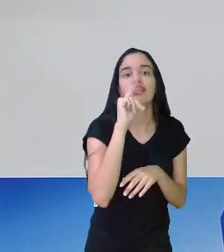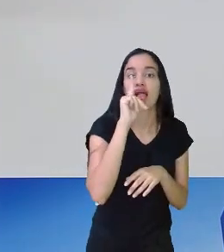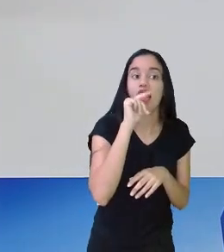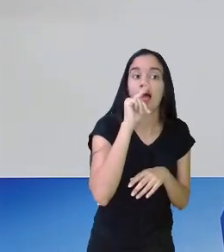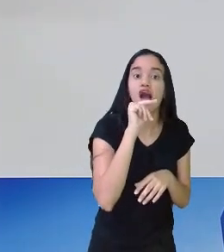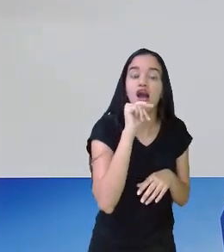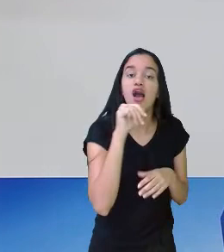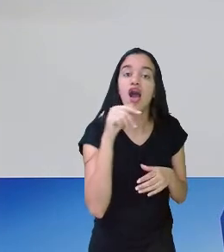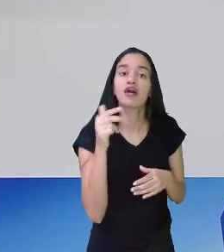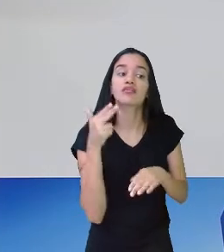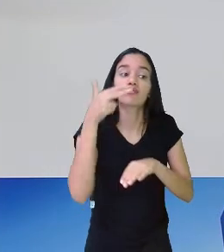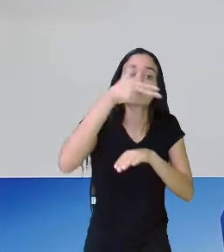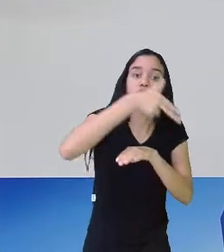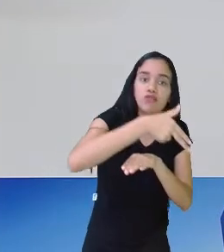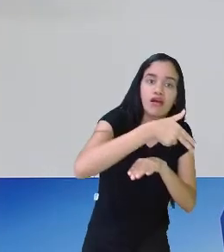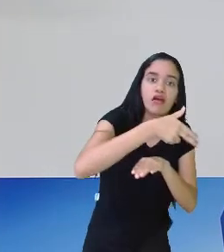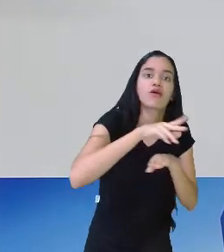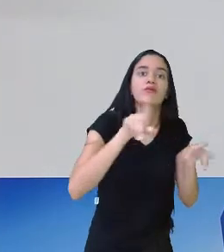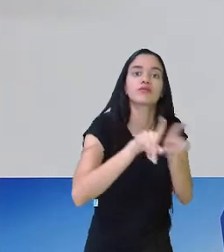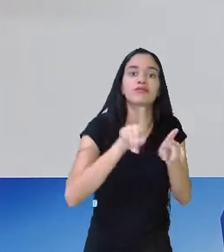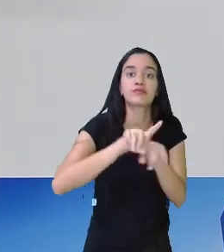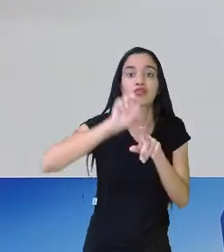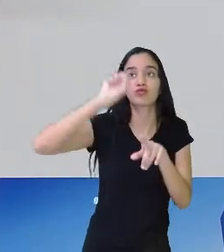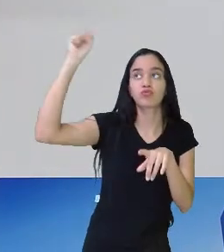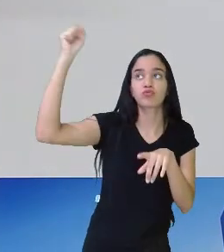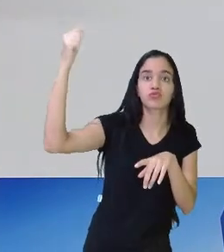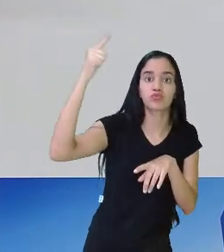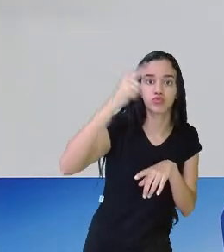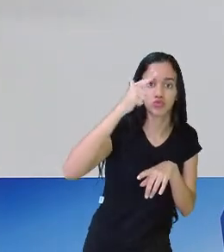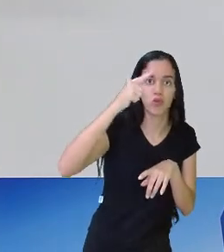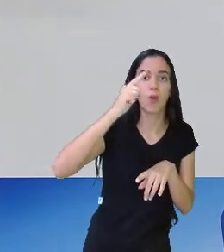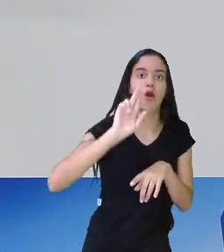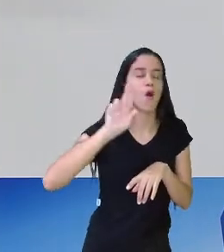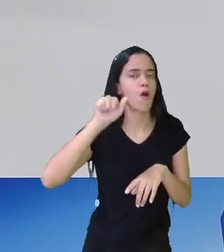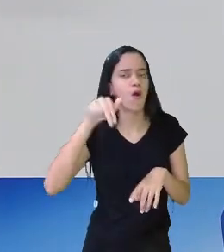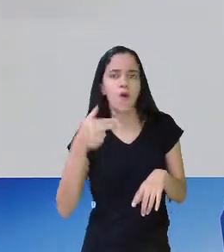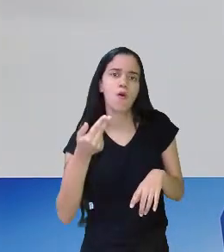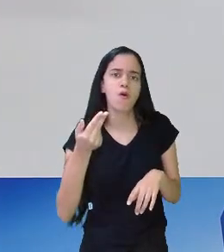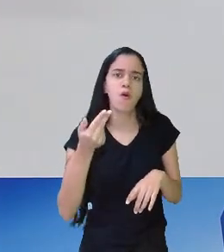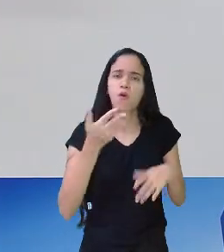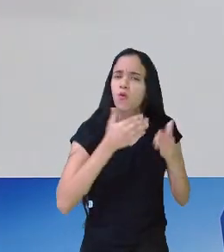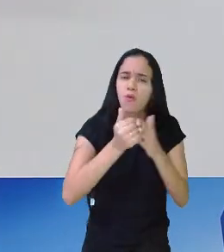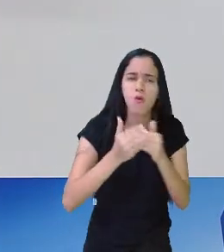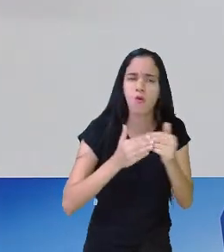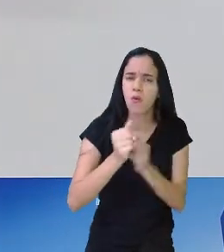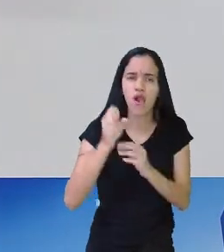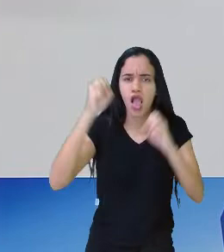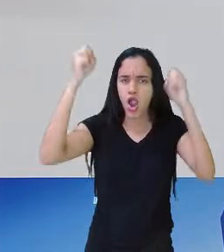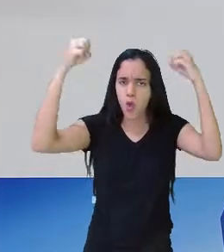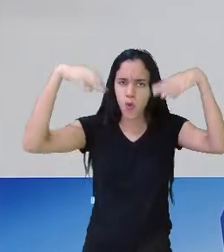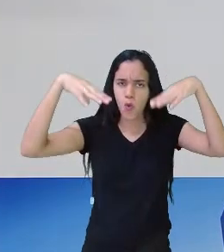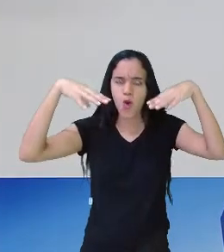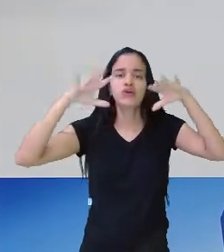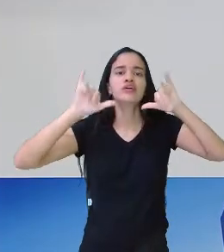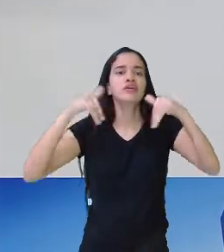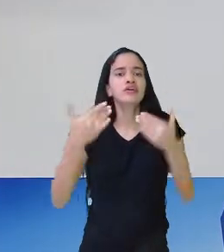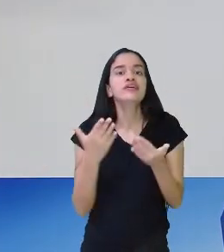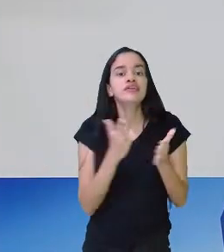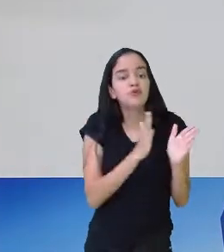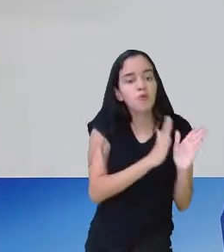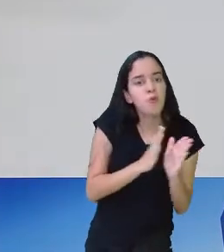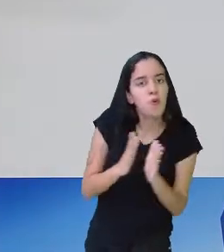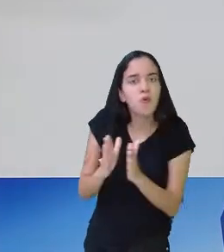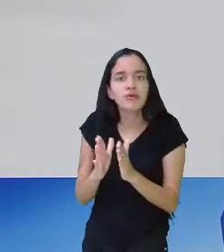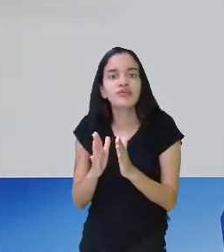da iluminação da luz solar ou de luz, qualquer luz que seja, e criam um processo